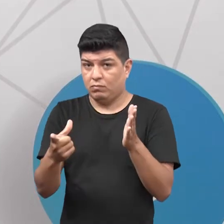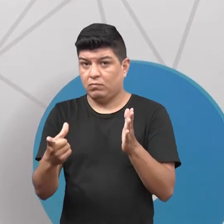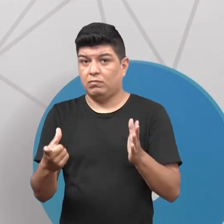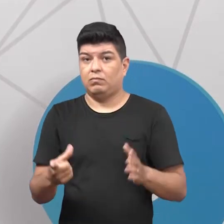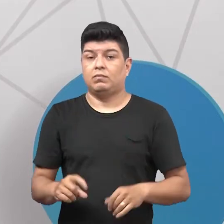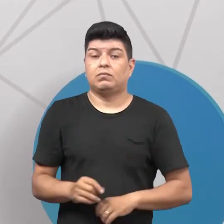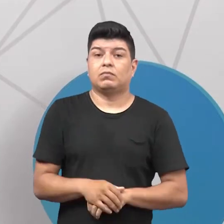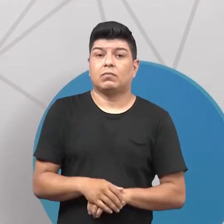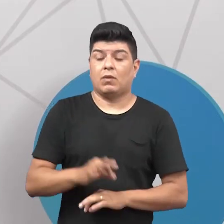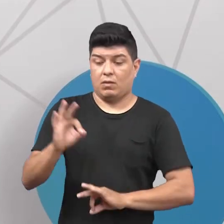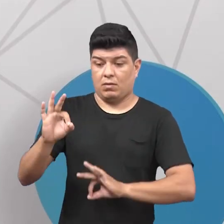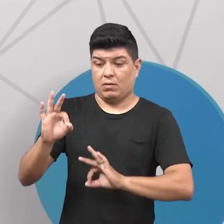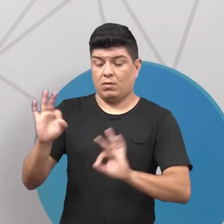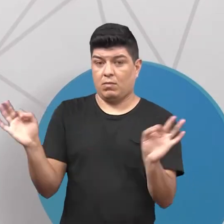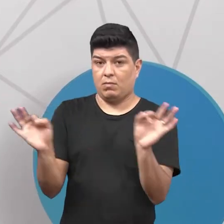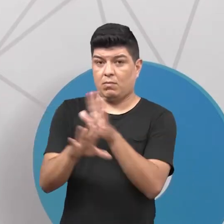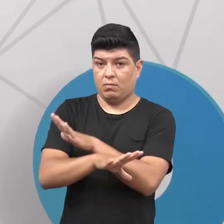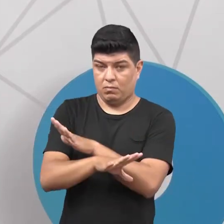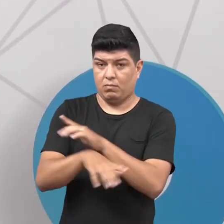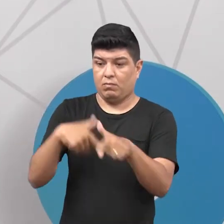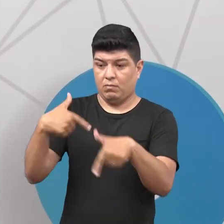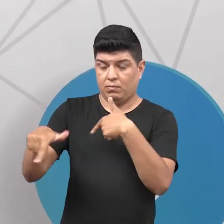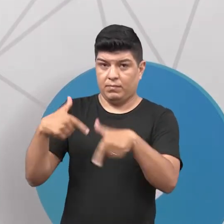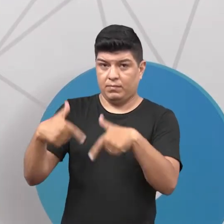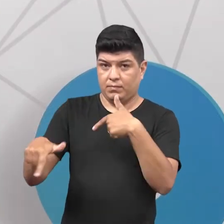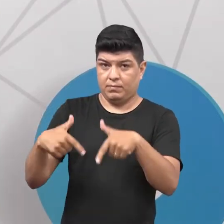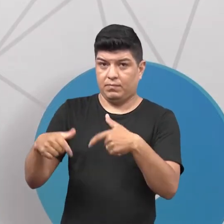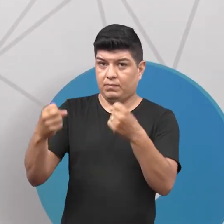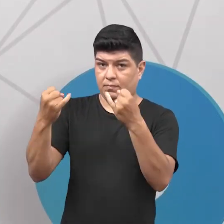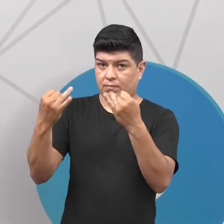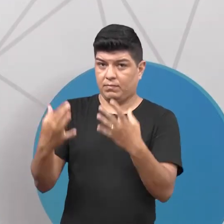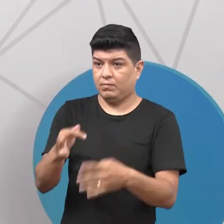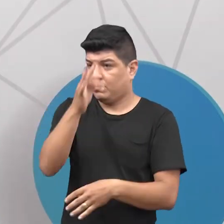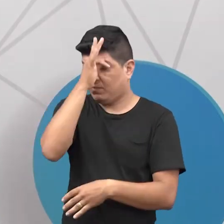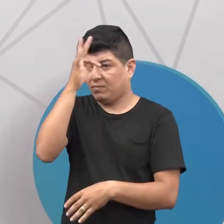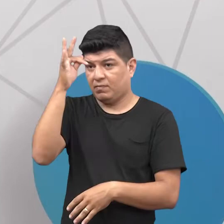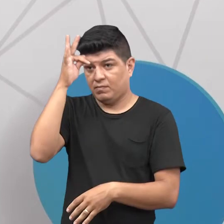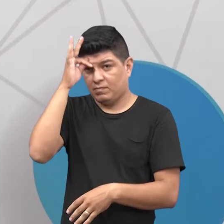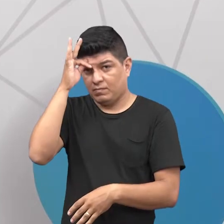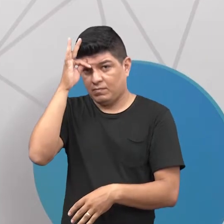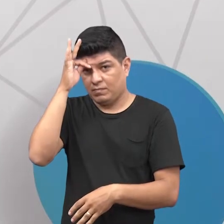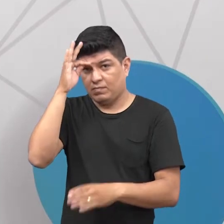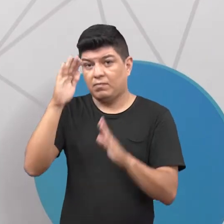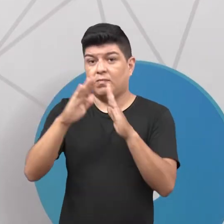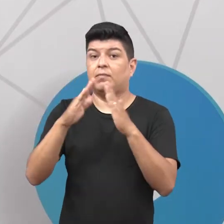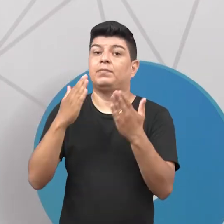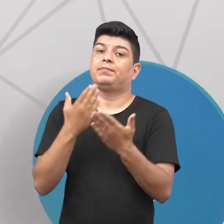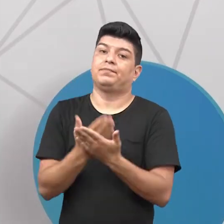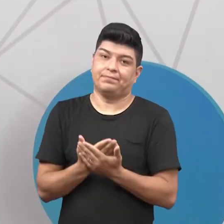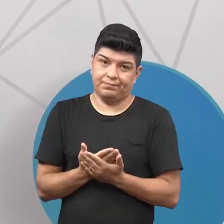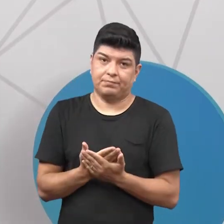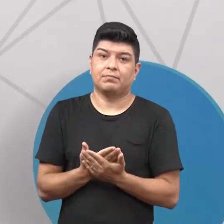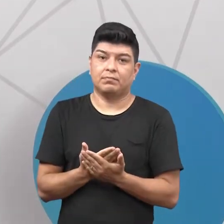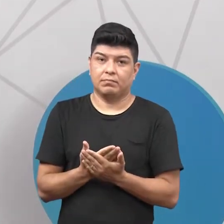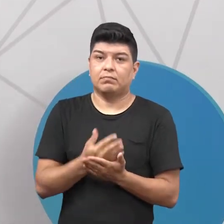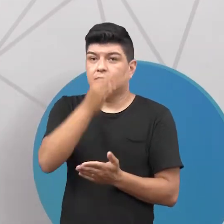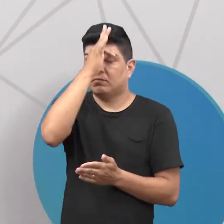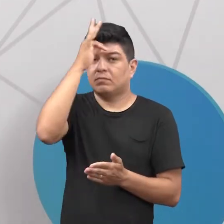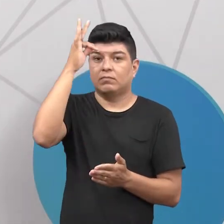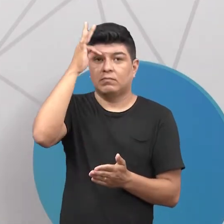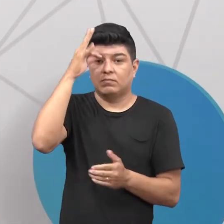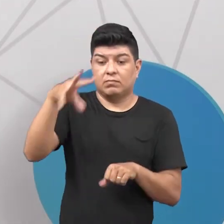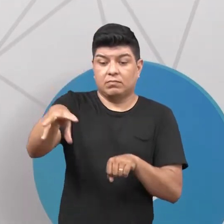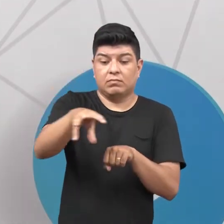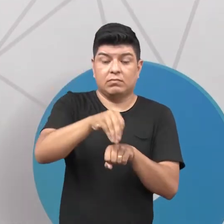e preparado para o mercado de trabalho, ele está falando da filosofia da escola. Então, a filosofia é isso, é